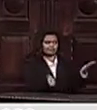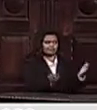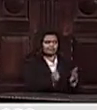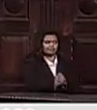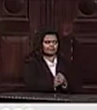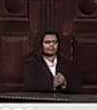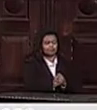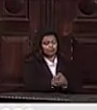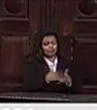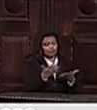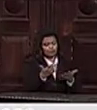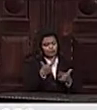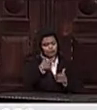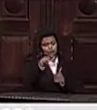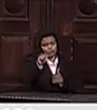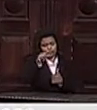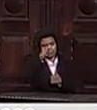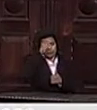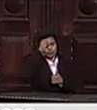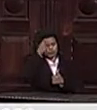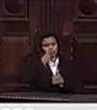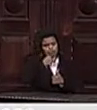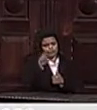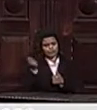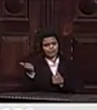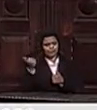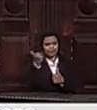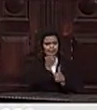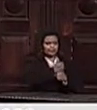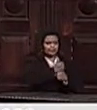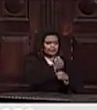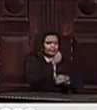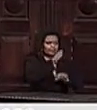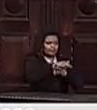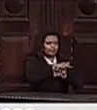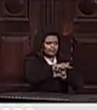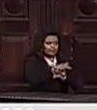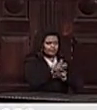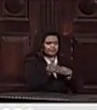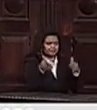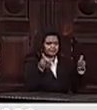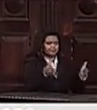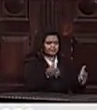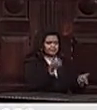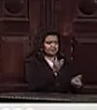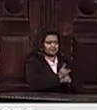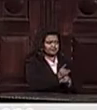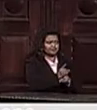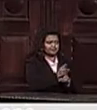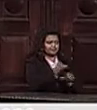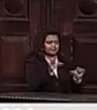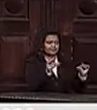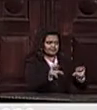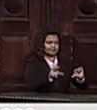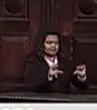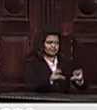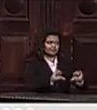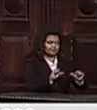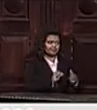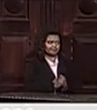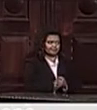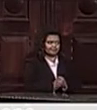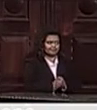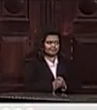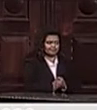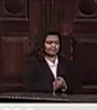Eu fui na posse do prefeito de Mesquita e fui testemunha. Nem as maçanetas, senhor presidente, da sede da prefeitura